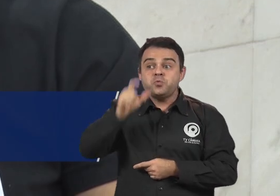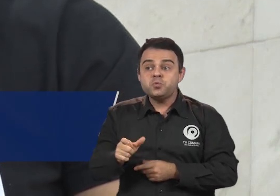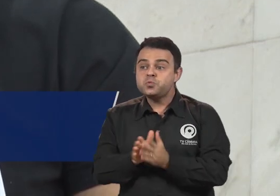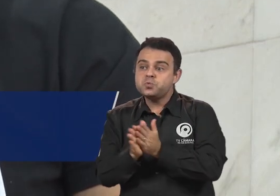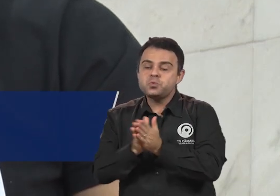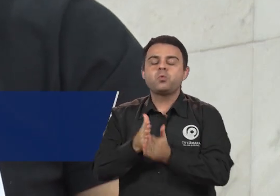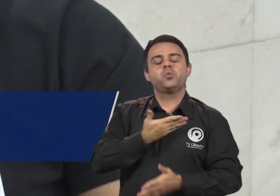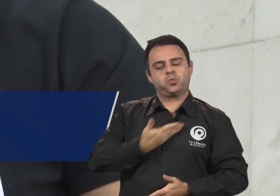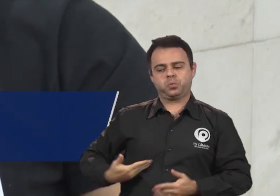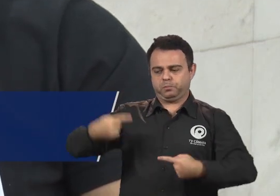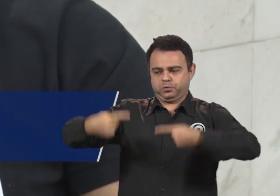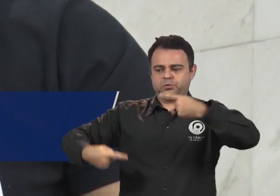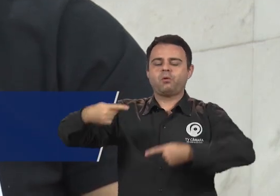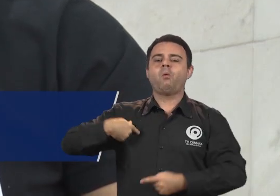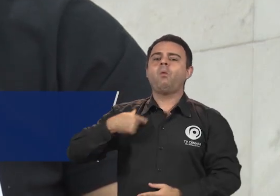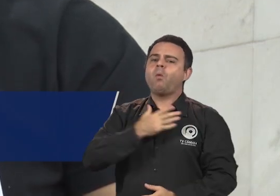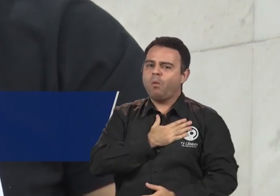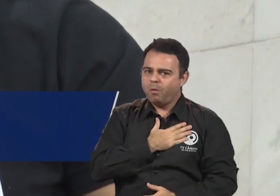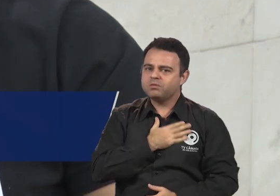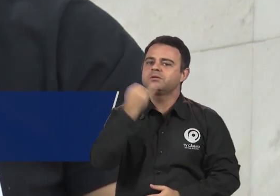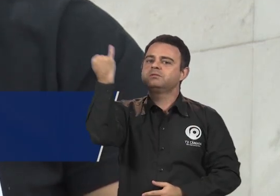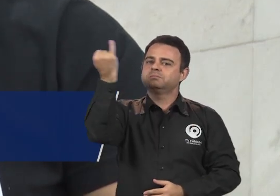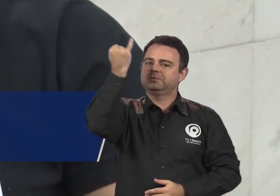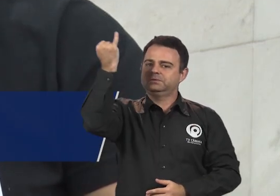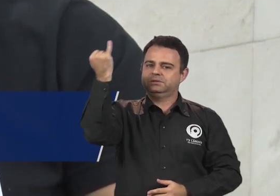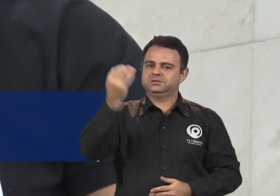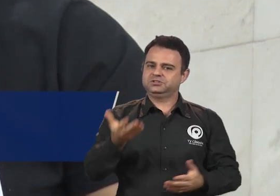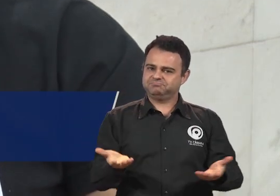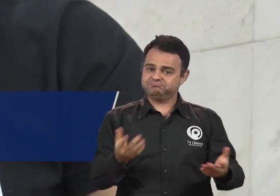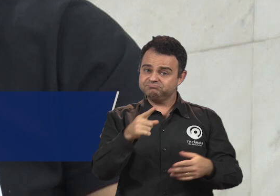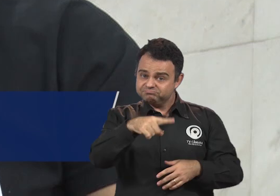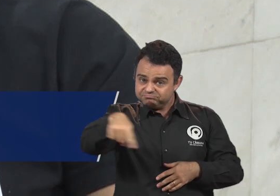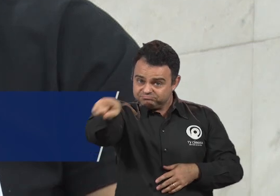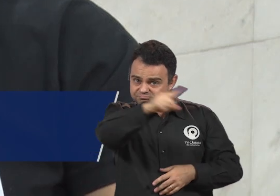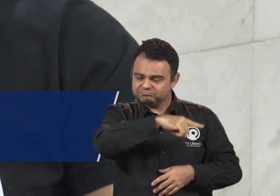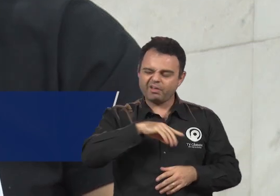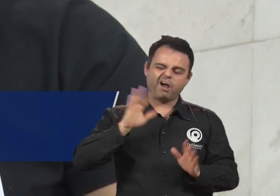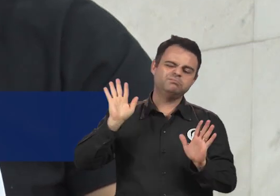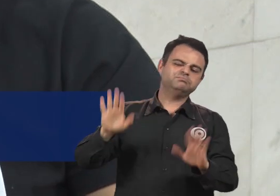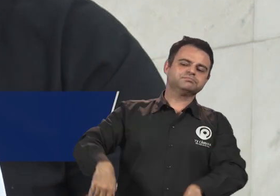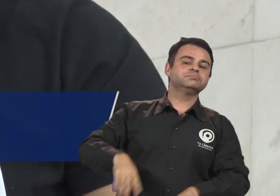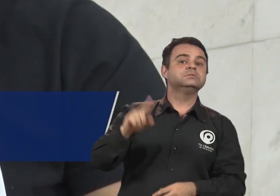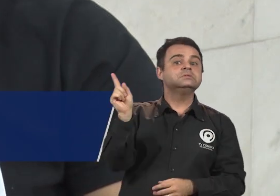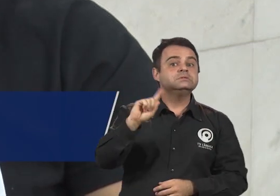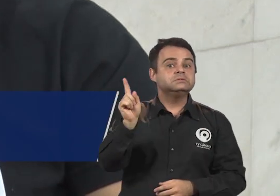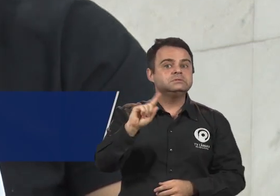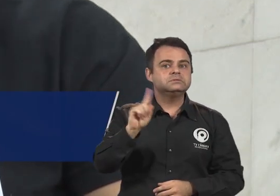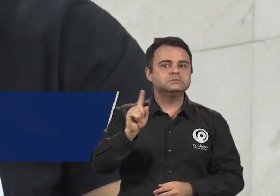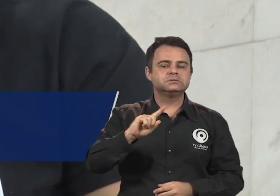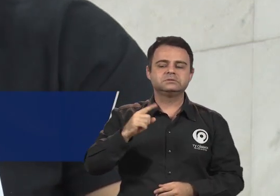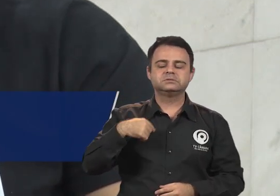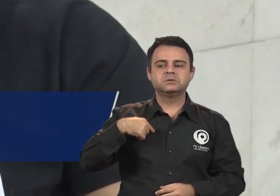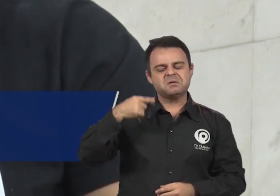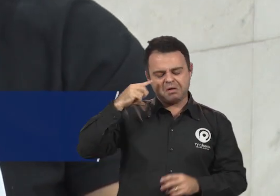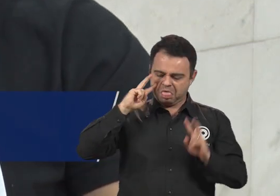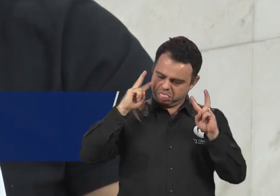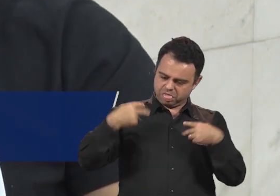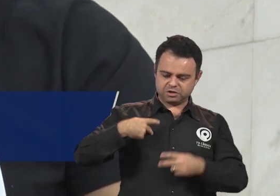política. E isso é muito importante. Não deixe a política se afastar da sua vida. Não olhe de forma egoísta só para